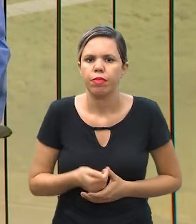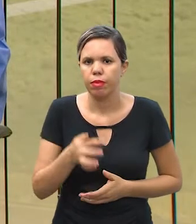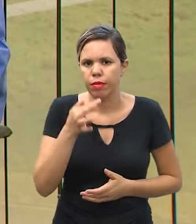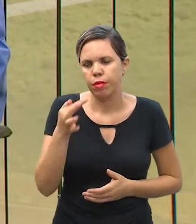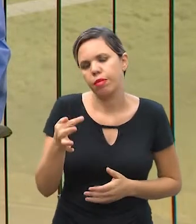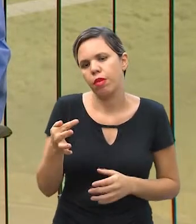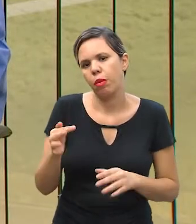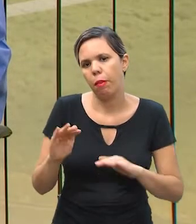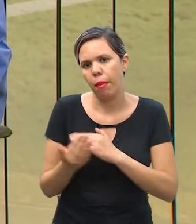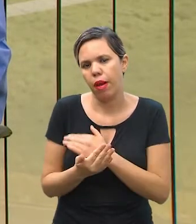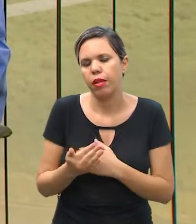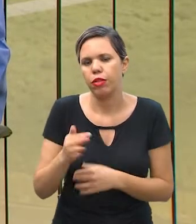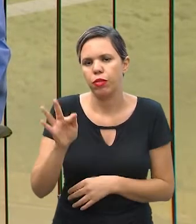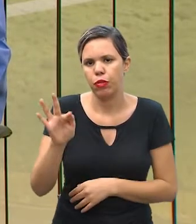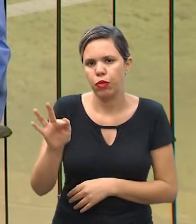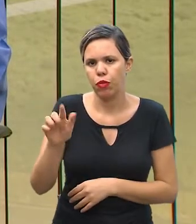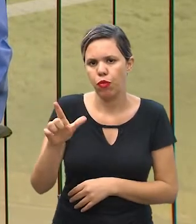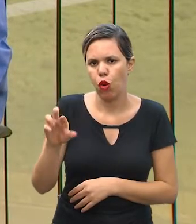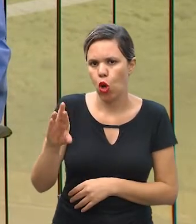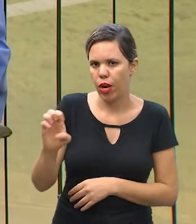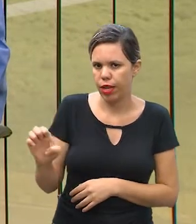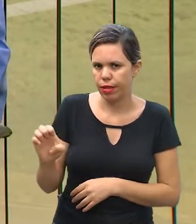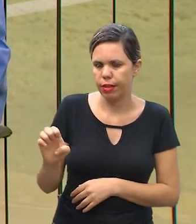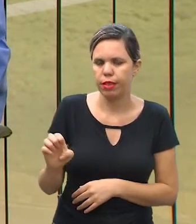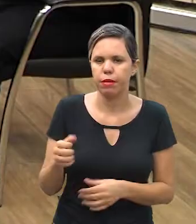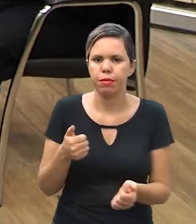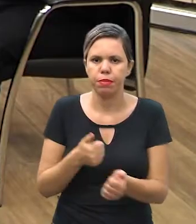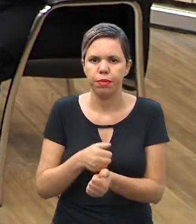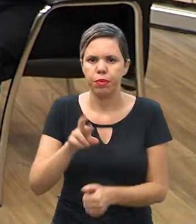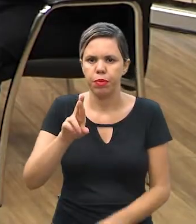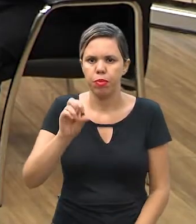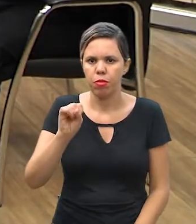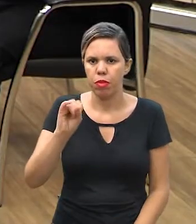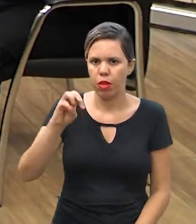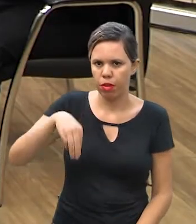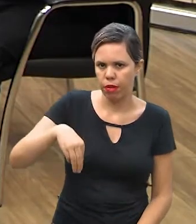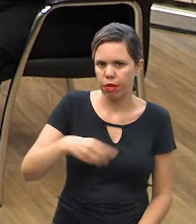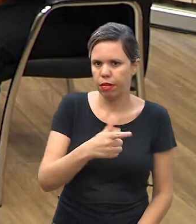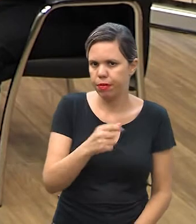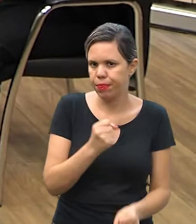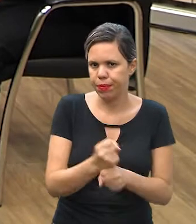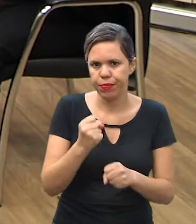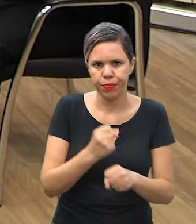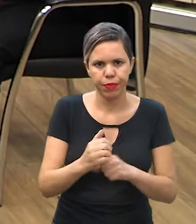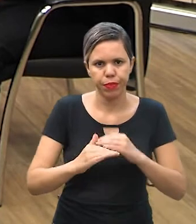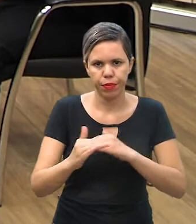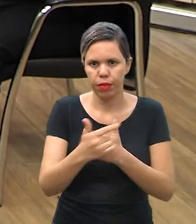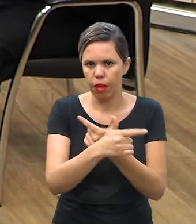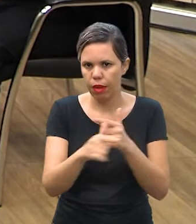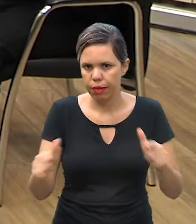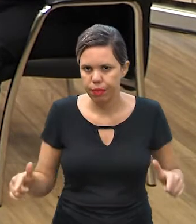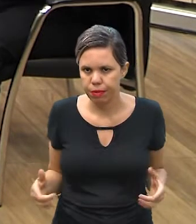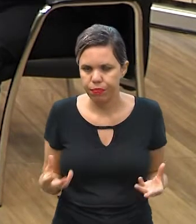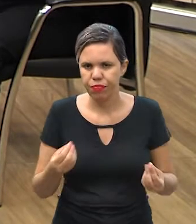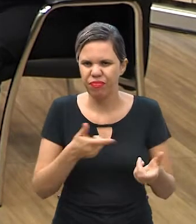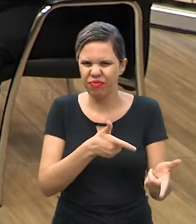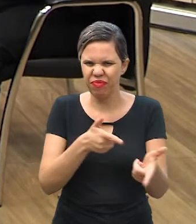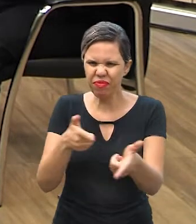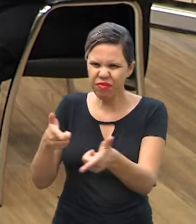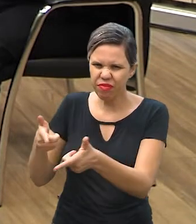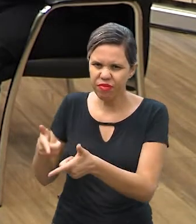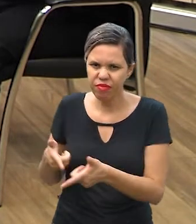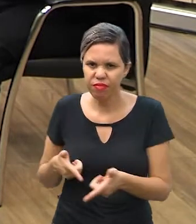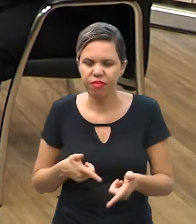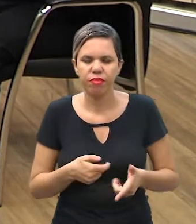Jardim Florença e na entrada do Jardim Rossim, por onde eu mudei, não tinha iluminação, não tinha pavimentação e tinham muitos assaltos,